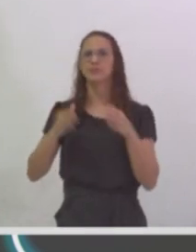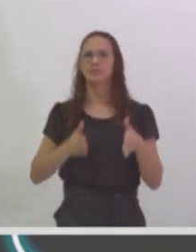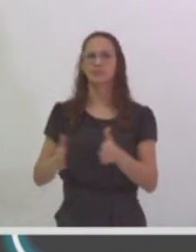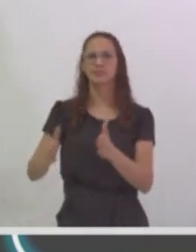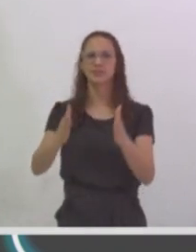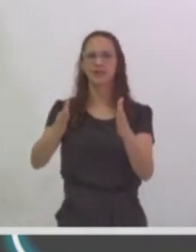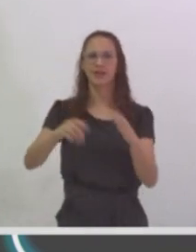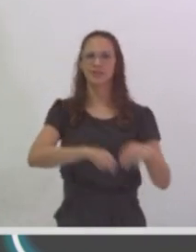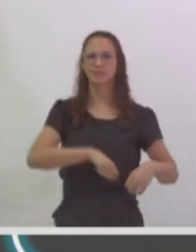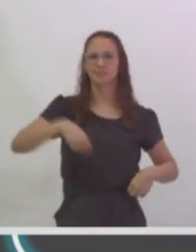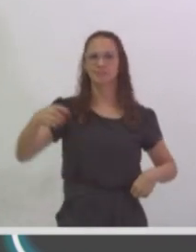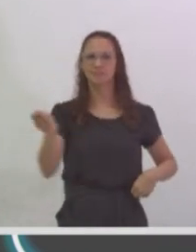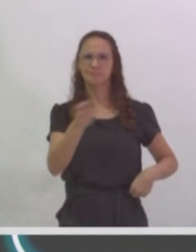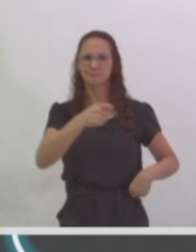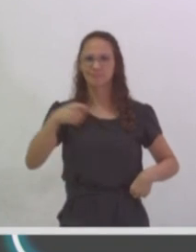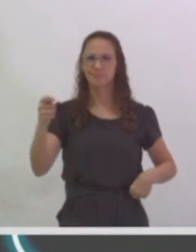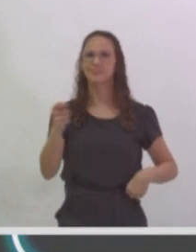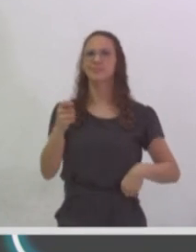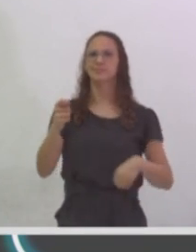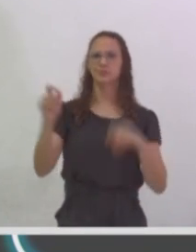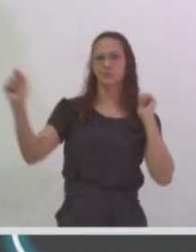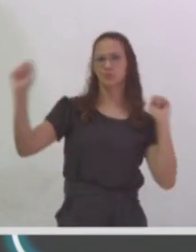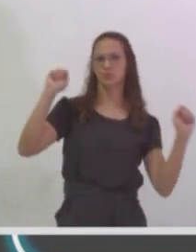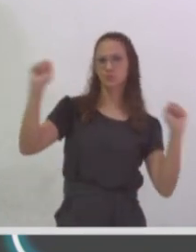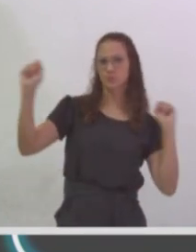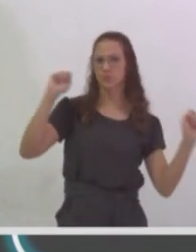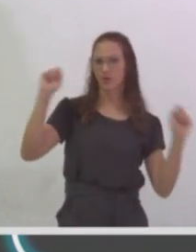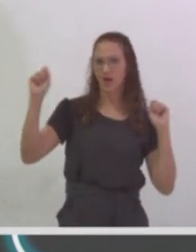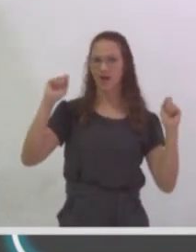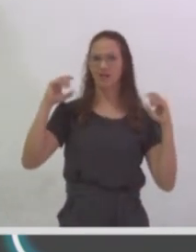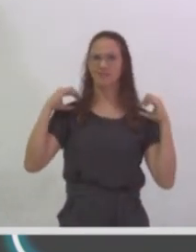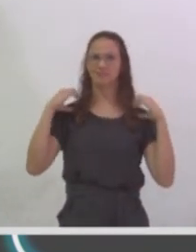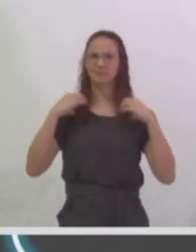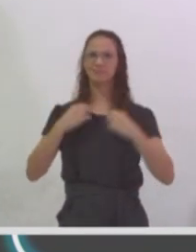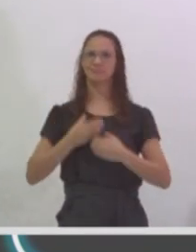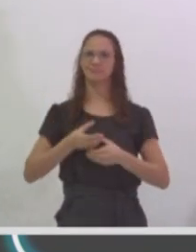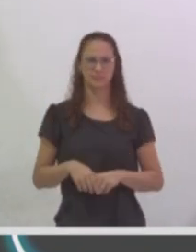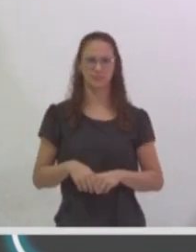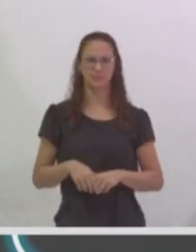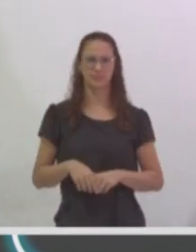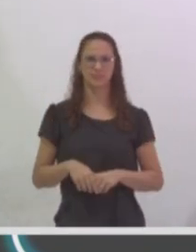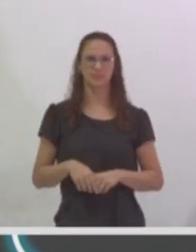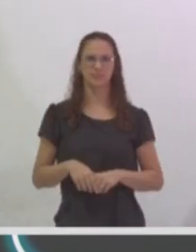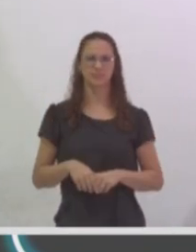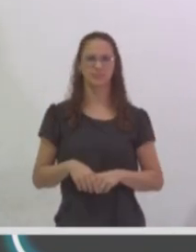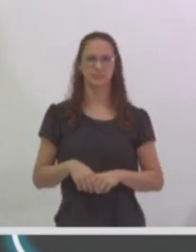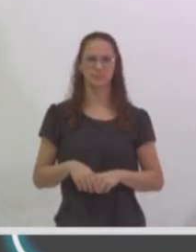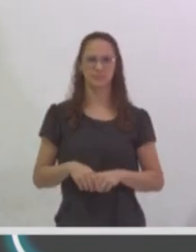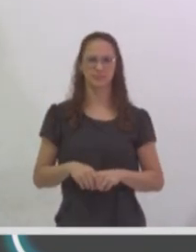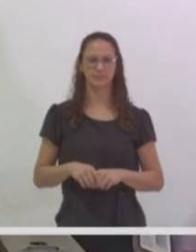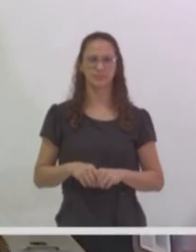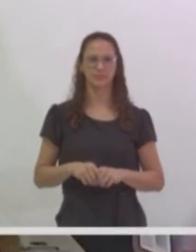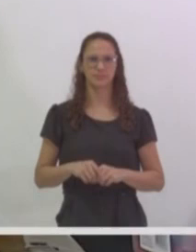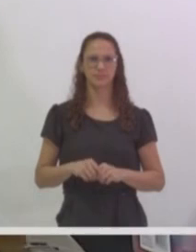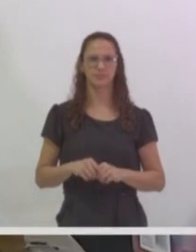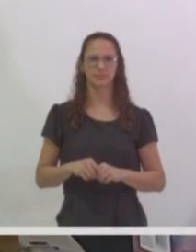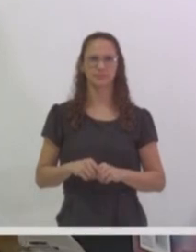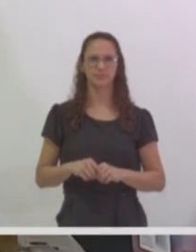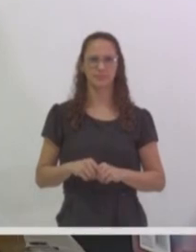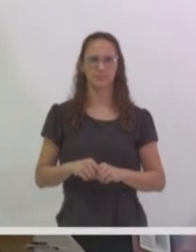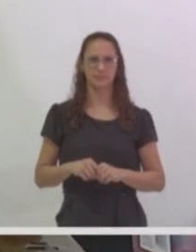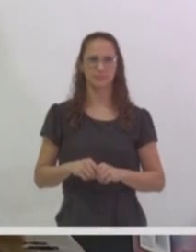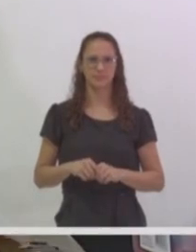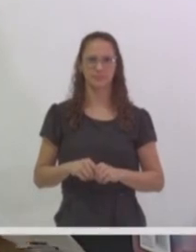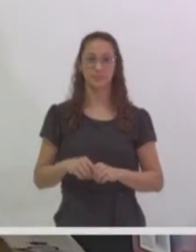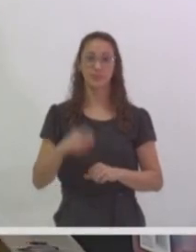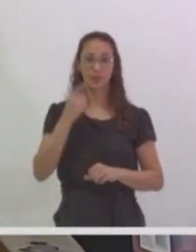espada, toalha e medalha. Vamos contar agora? Mas ó, vem aqui para mim. Tá